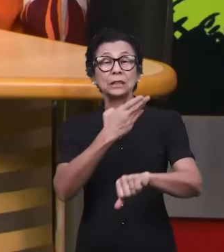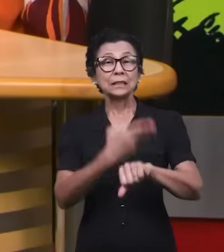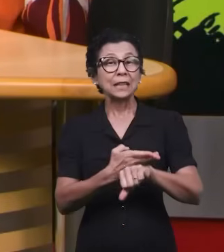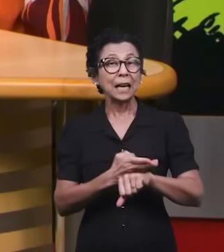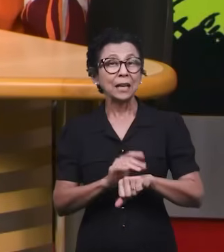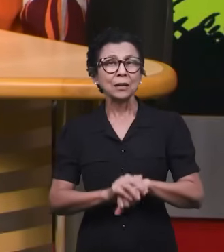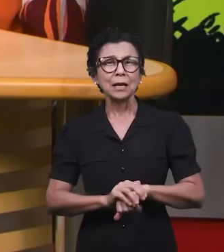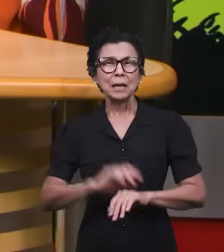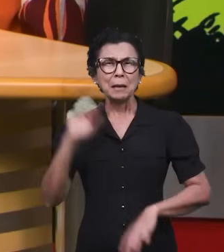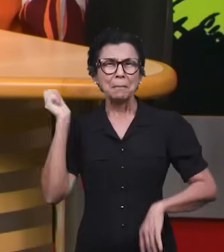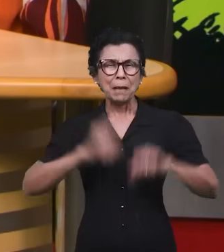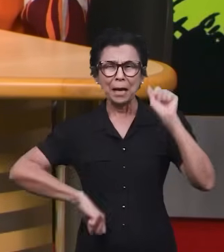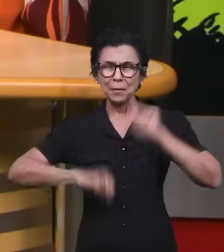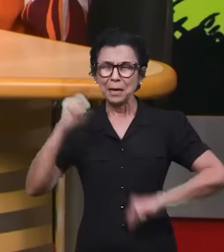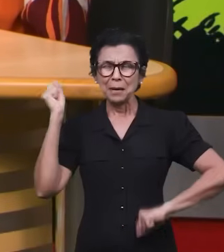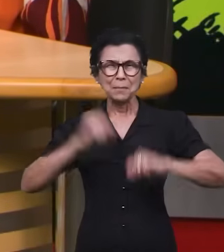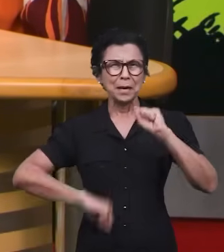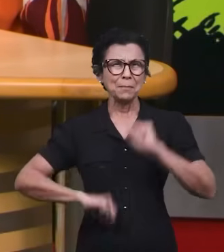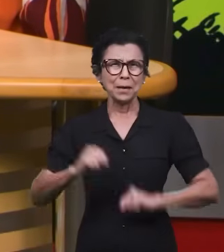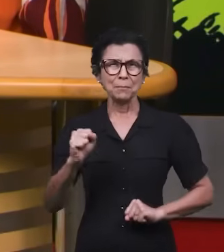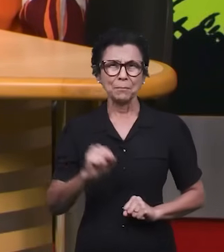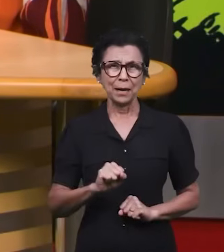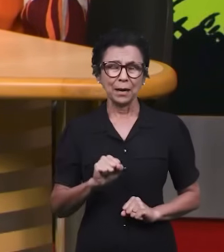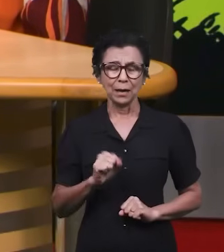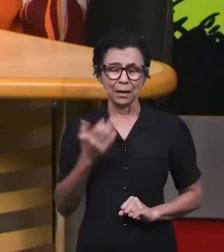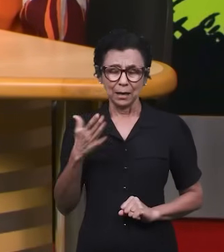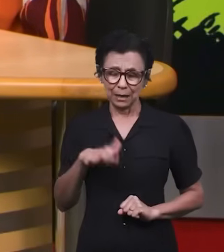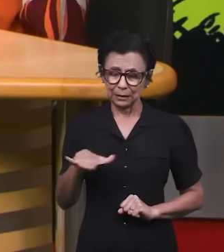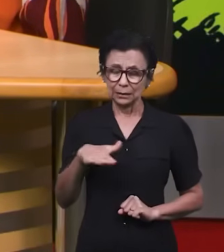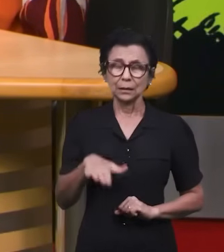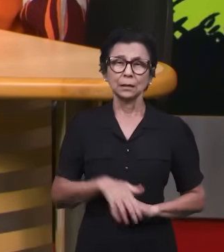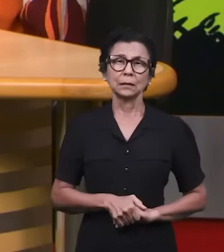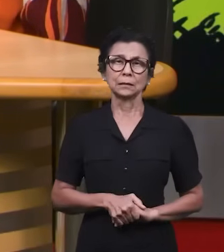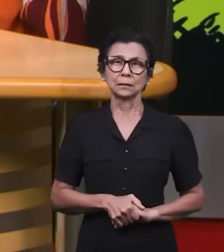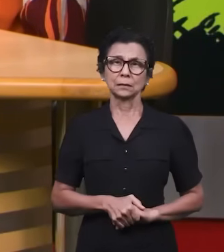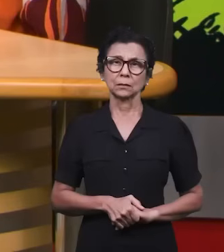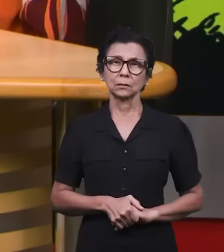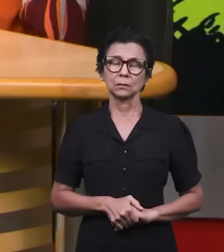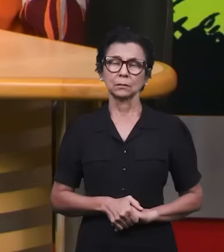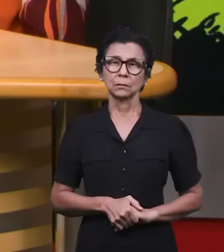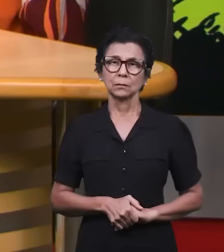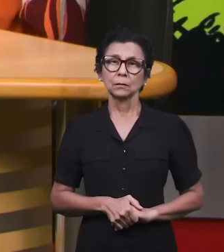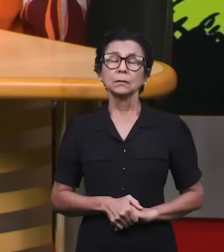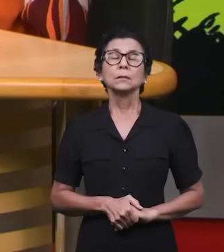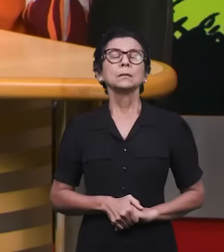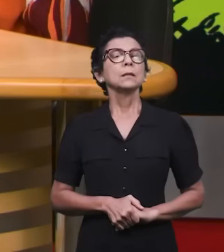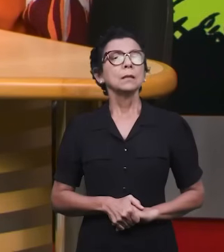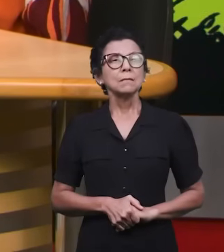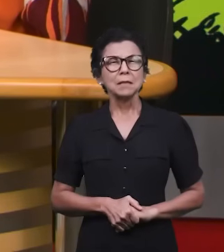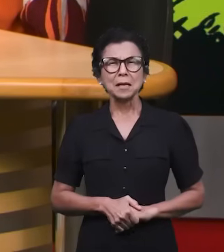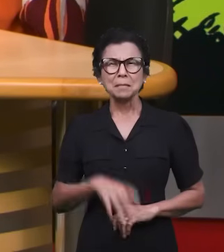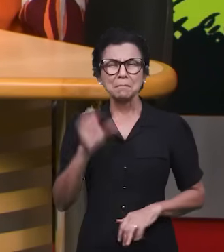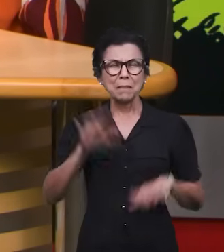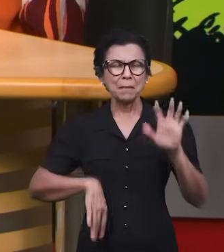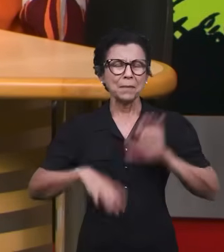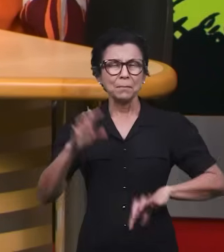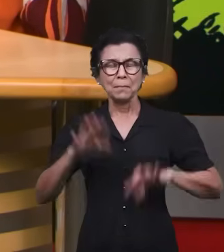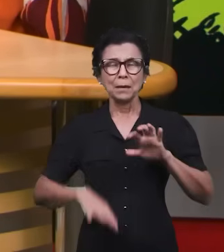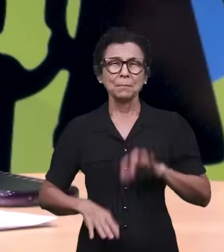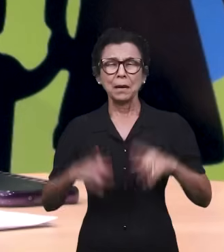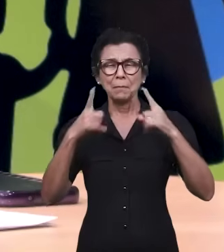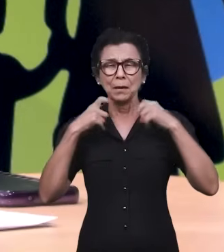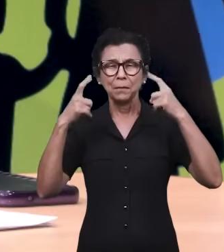se esperneiam. E você não quer isso para o seu filho. Quando há esse excesso de dopamina, há